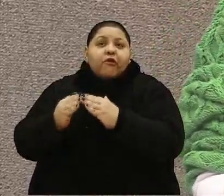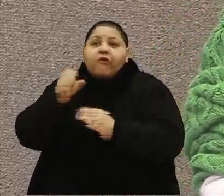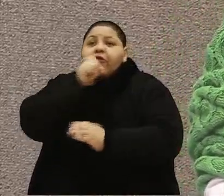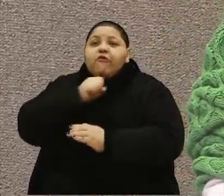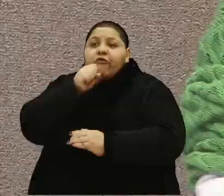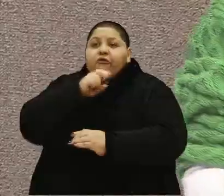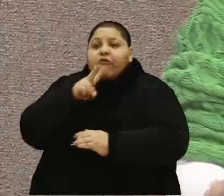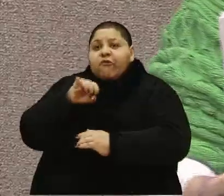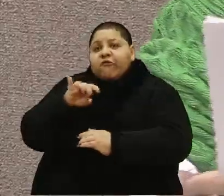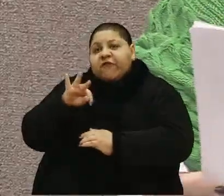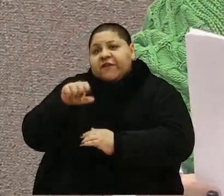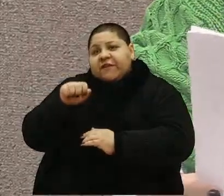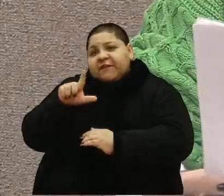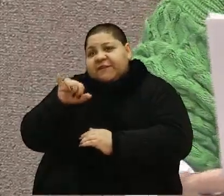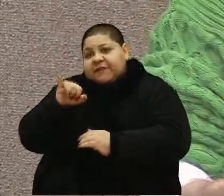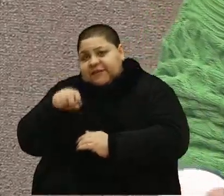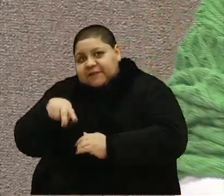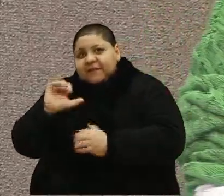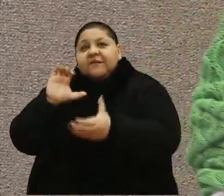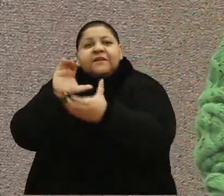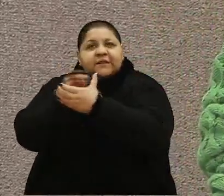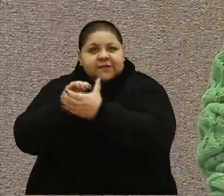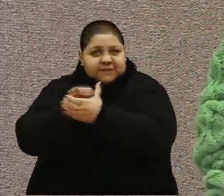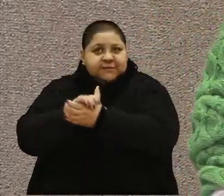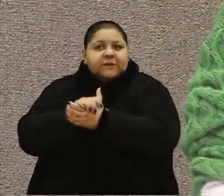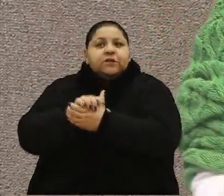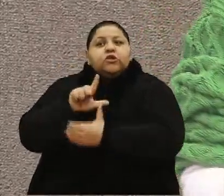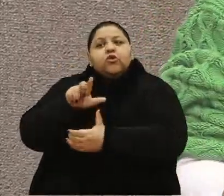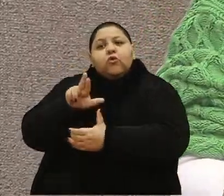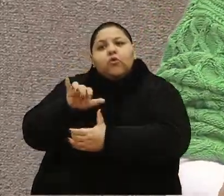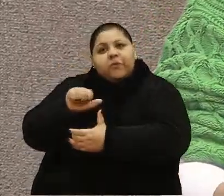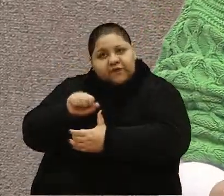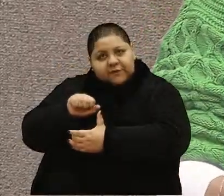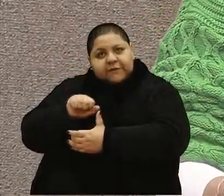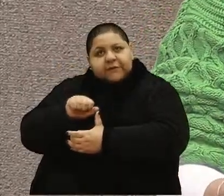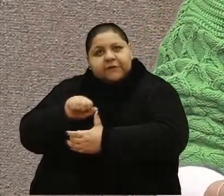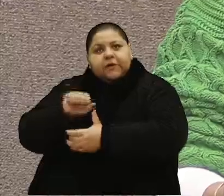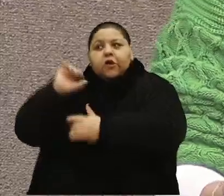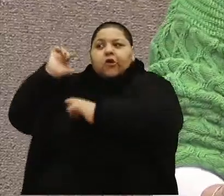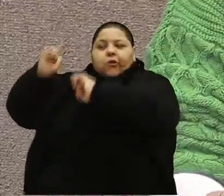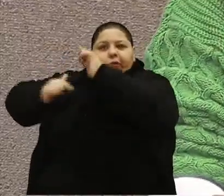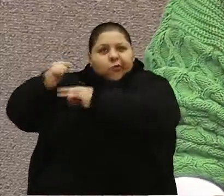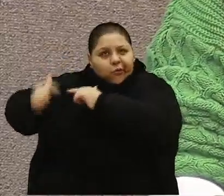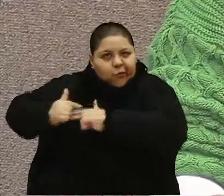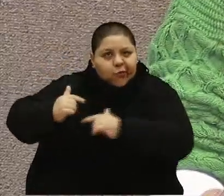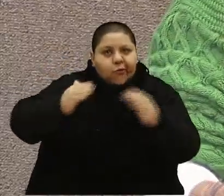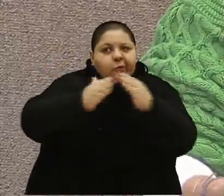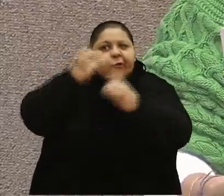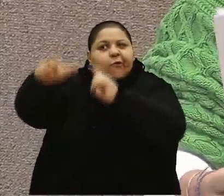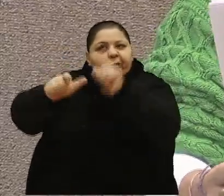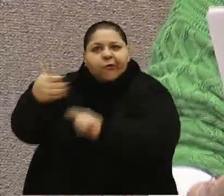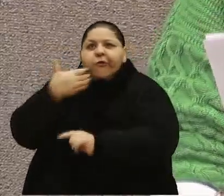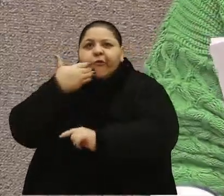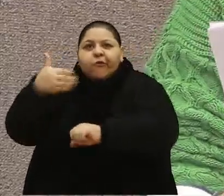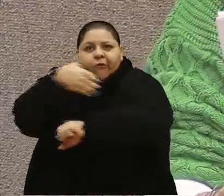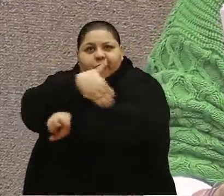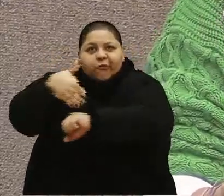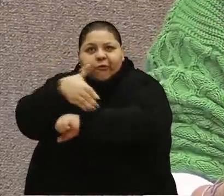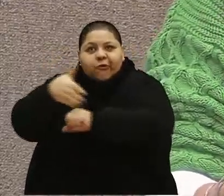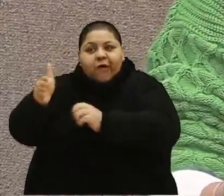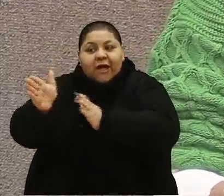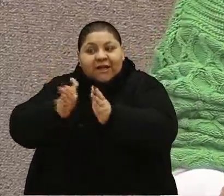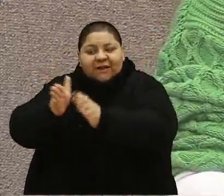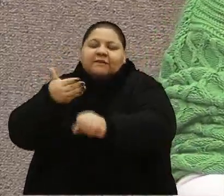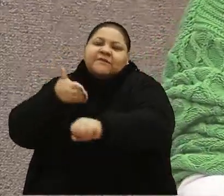Bernardi Casiraghi, esposa do falecido filho Luiz Casiraghi. Seus descendentes, os moradores da região, solicitam que a rua que dá acesso ao